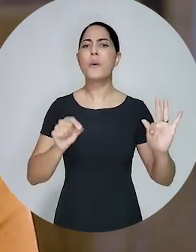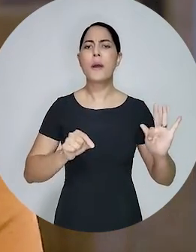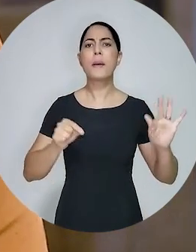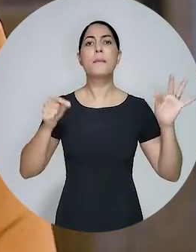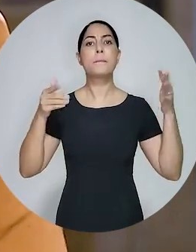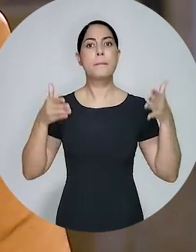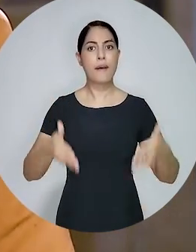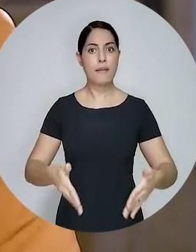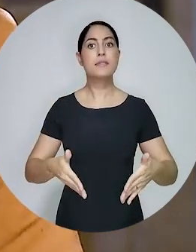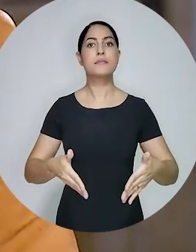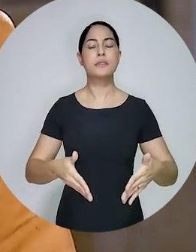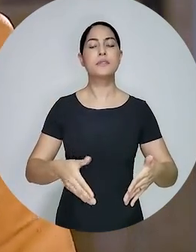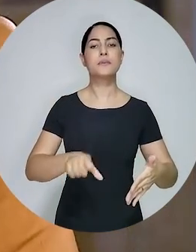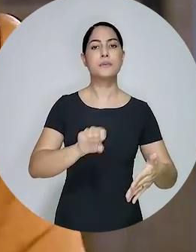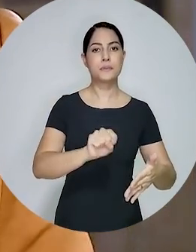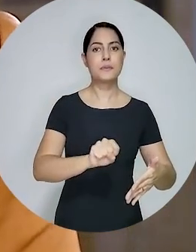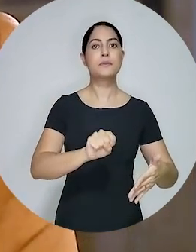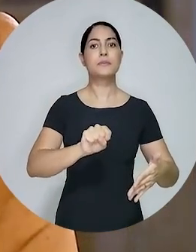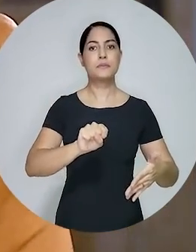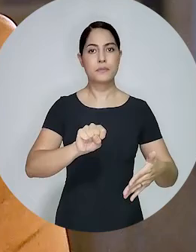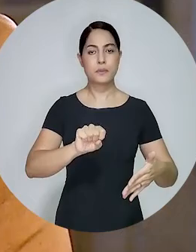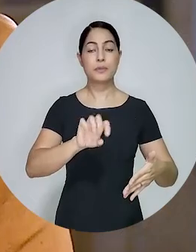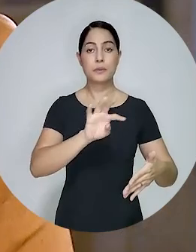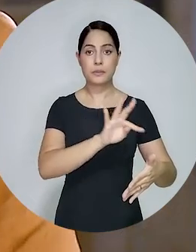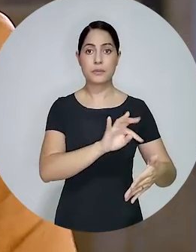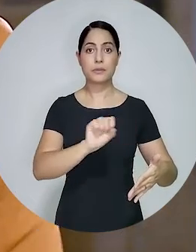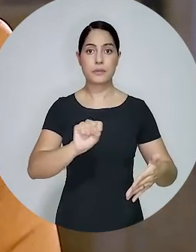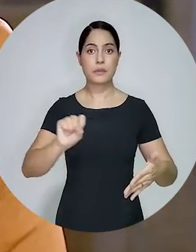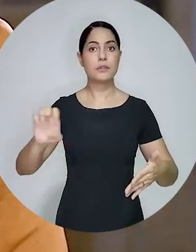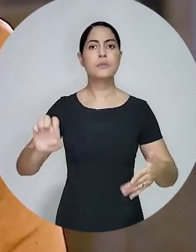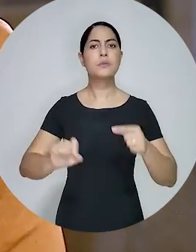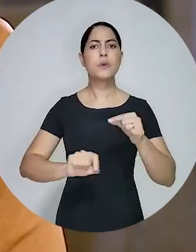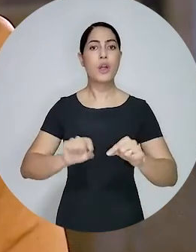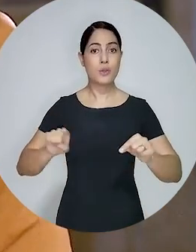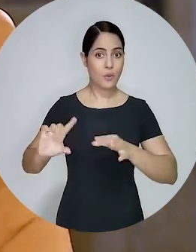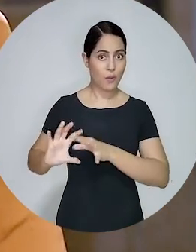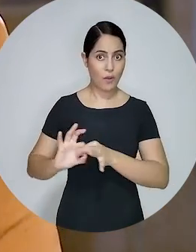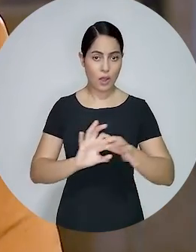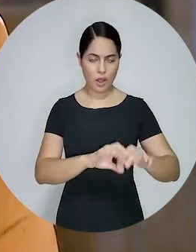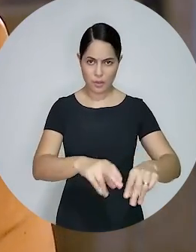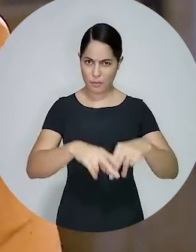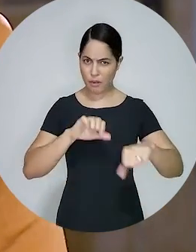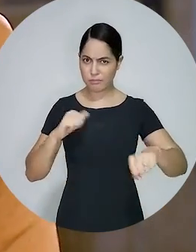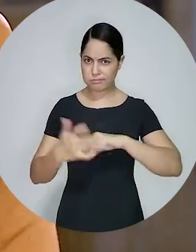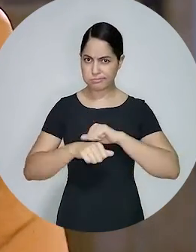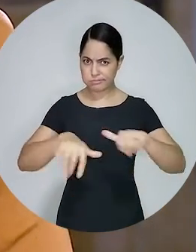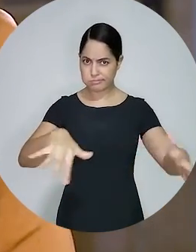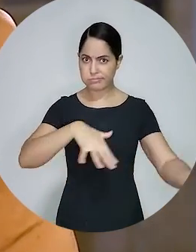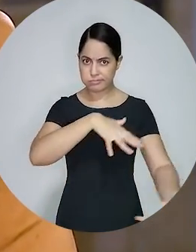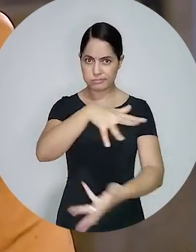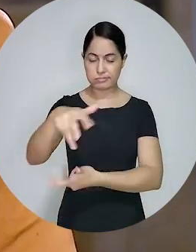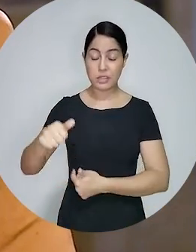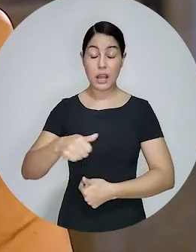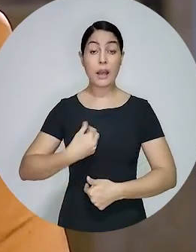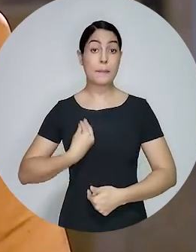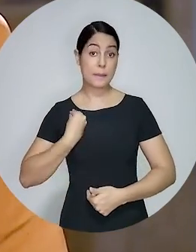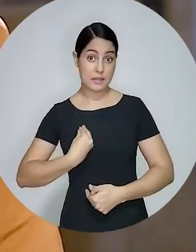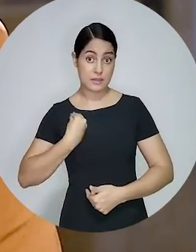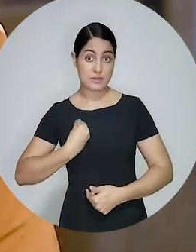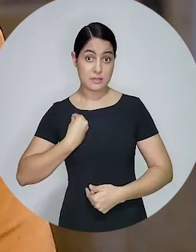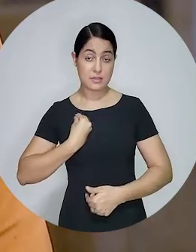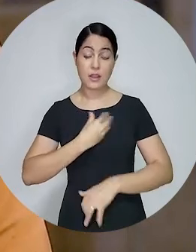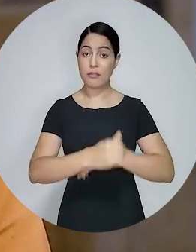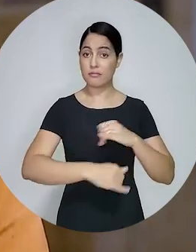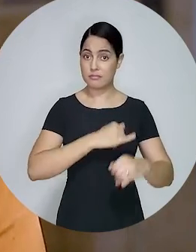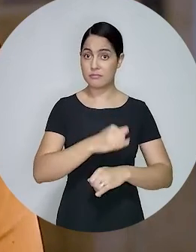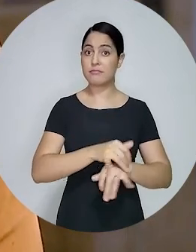Tribunal Federal como membro efetivo do Tribunal Superior Eleitoral. Por causa da pandemia, a solenidade